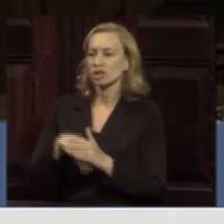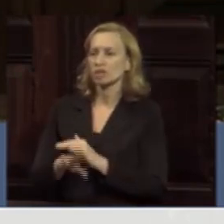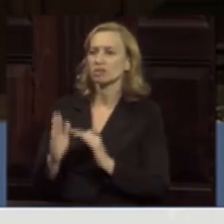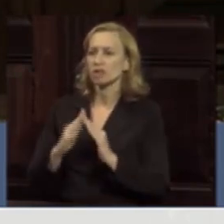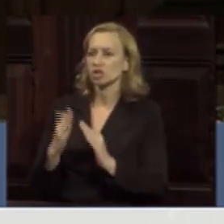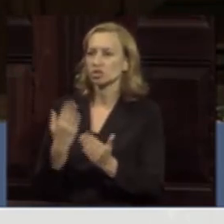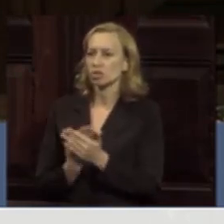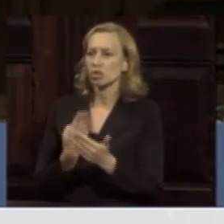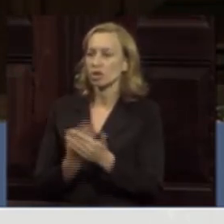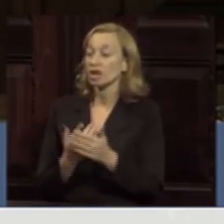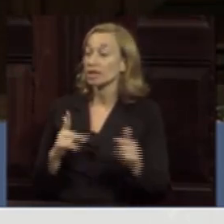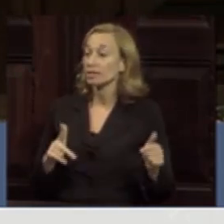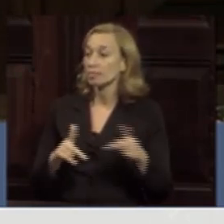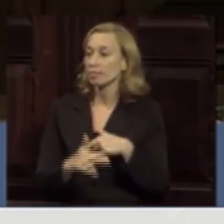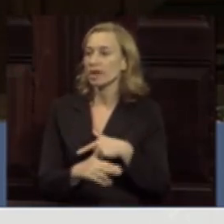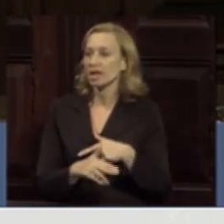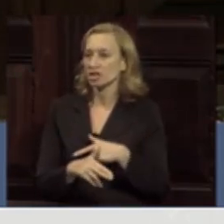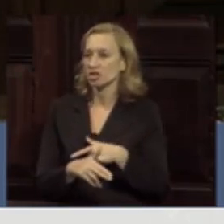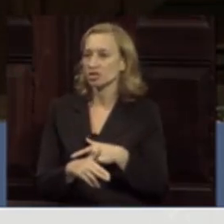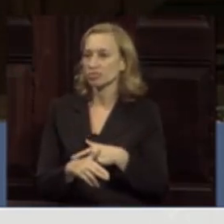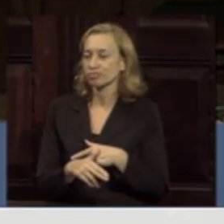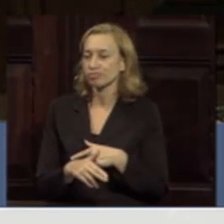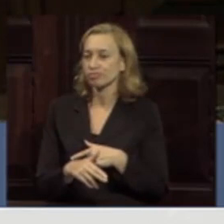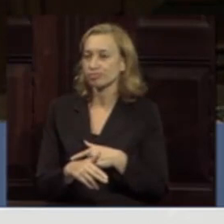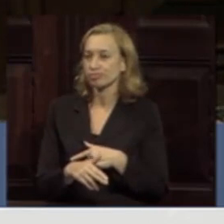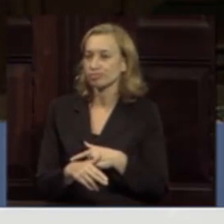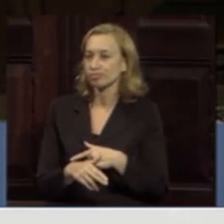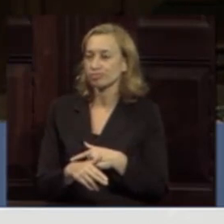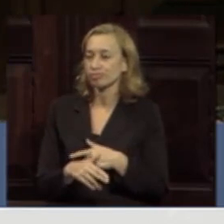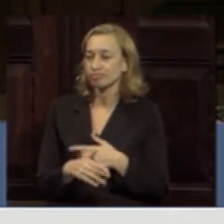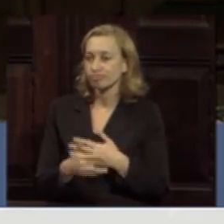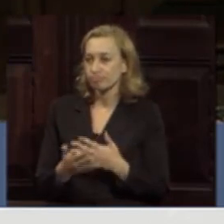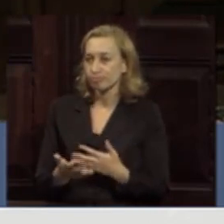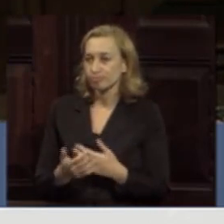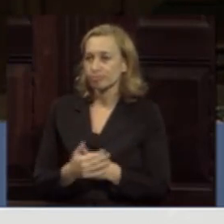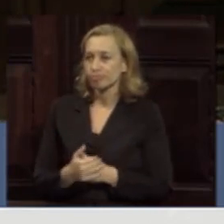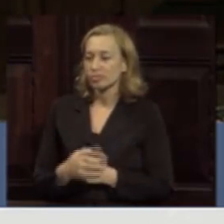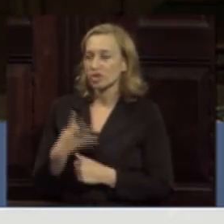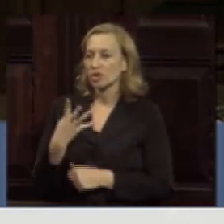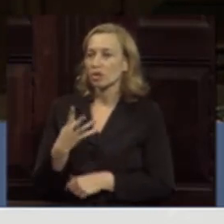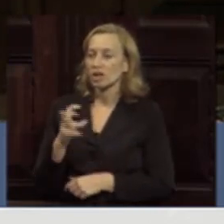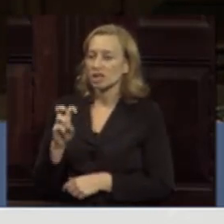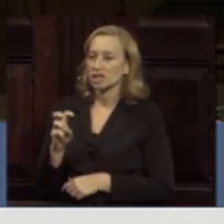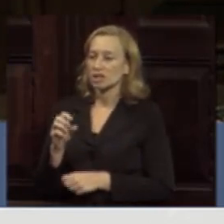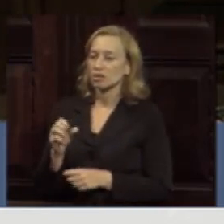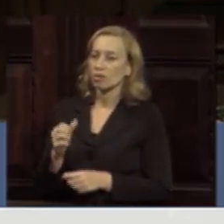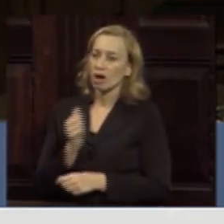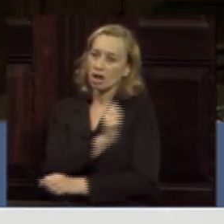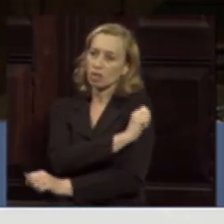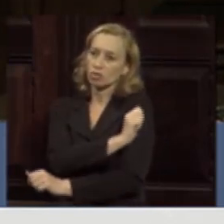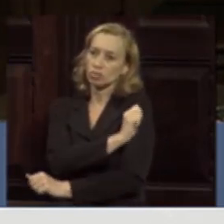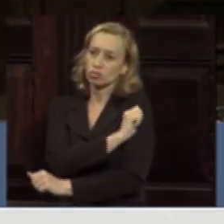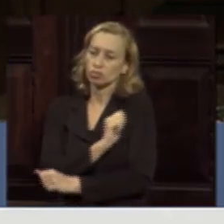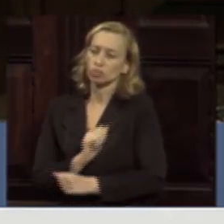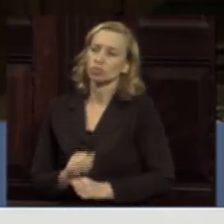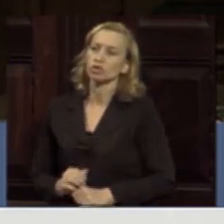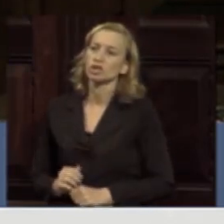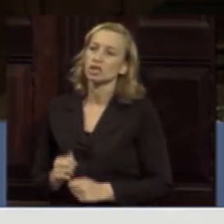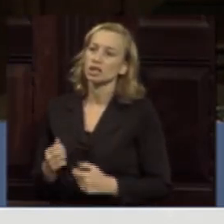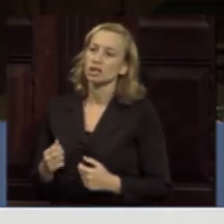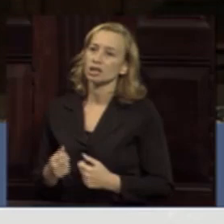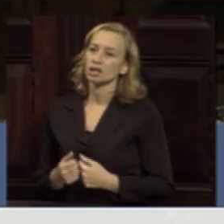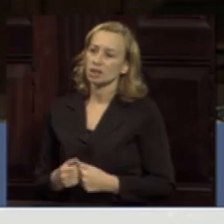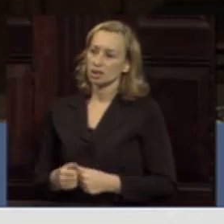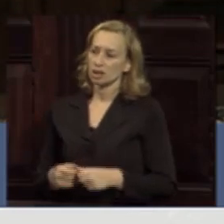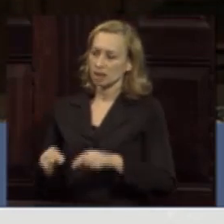impede que a turma seja formada, a não ser com o número mínimo de 45 alunos. Só quando tem 45 alunos forma